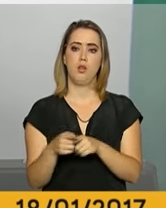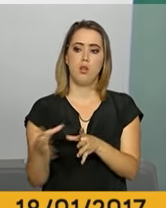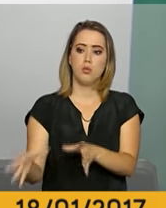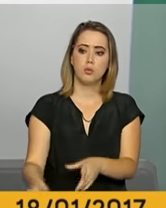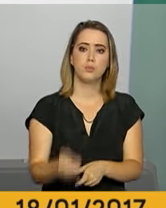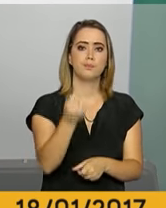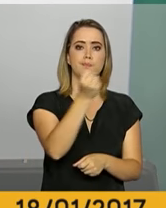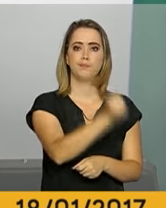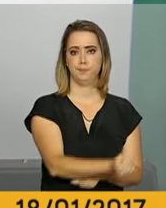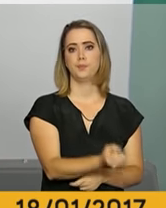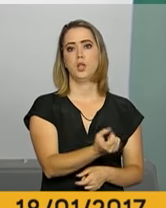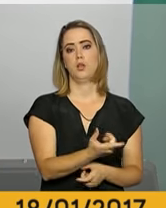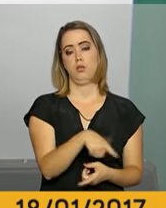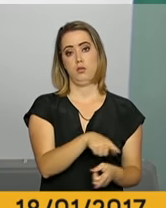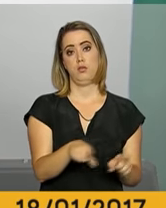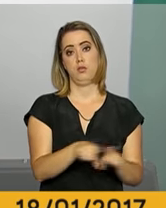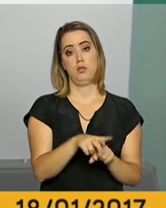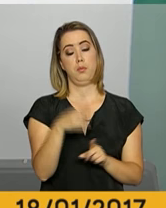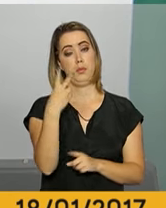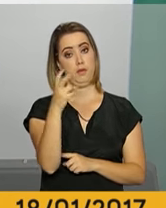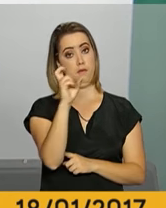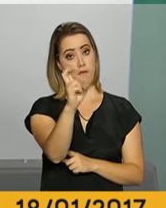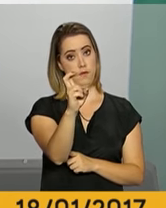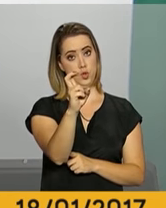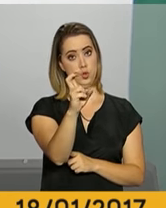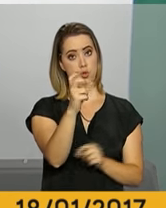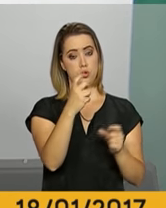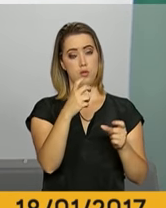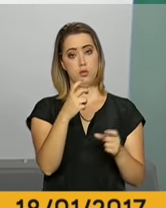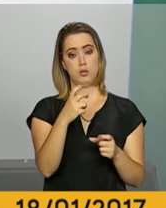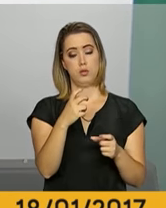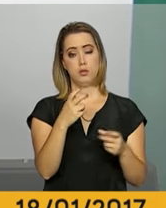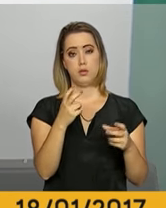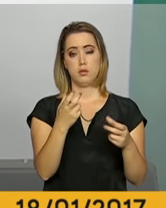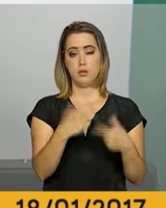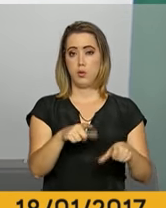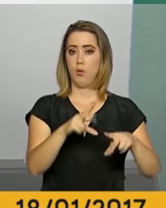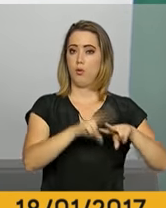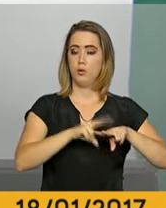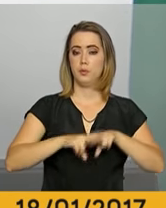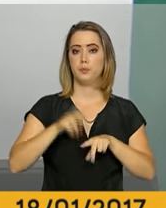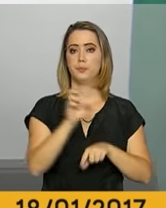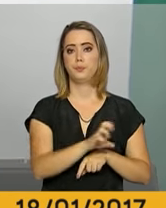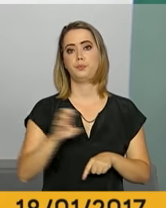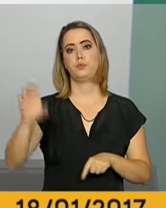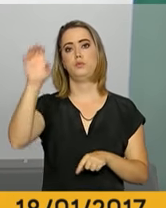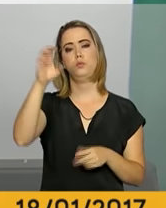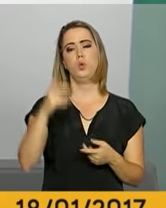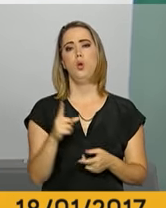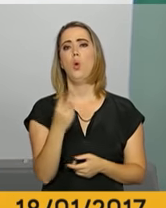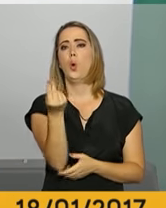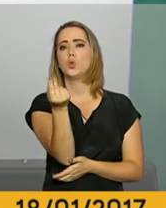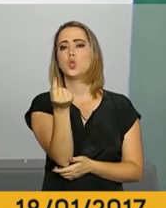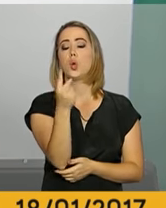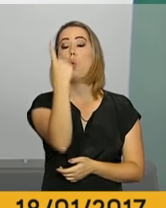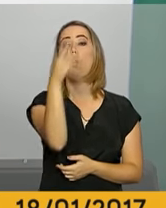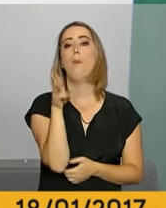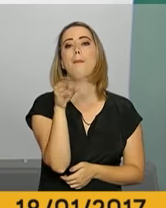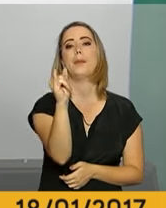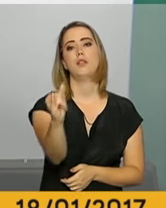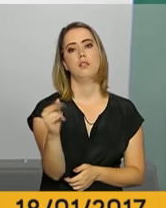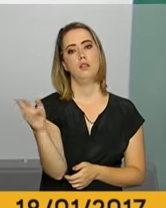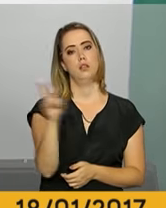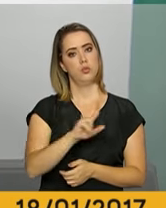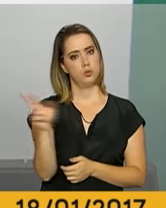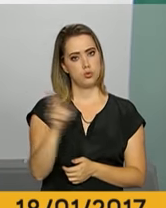para lá, e também 25 presídios estaduais, tudo isso importando numa verba de 1 bilhão e 200 milhões.